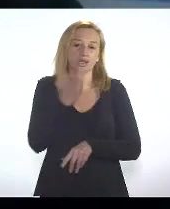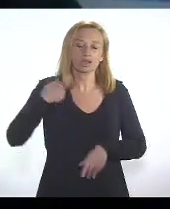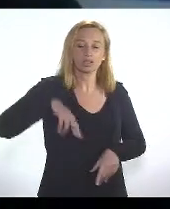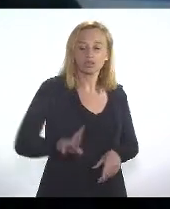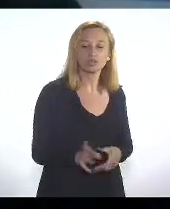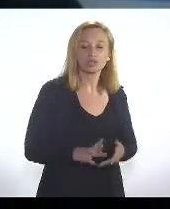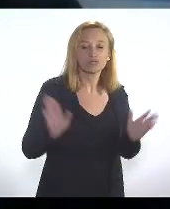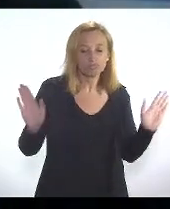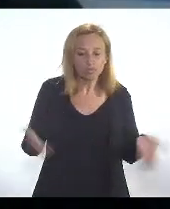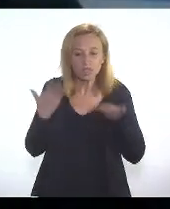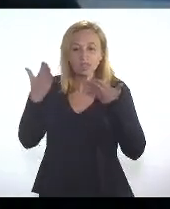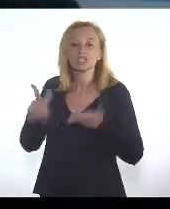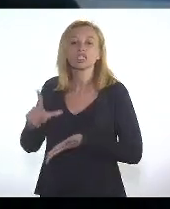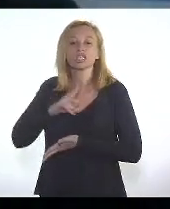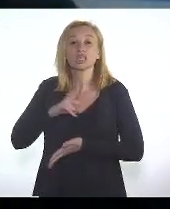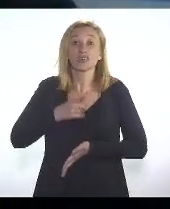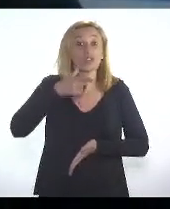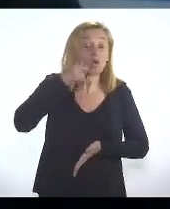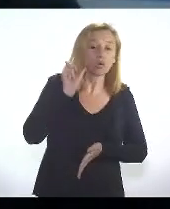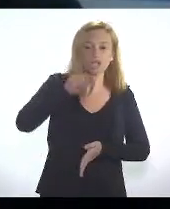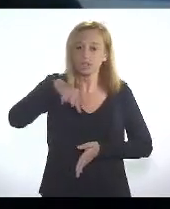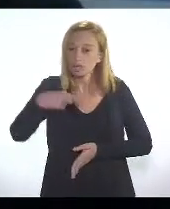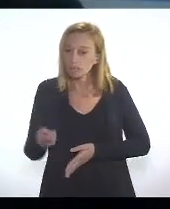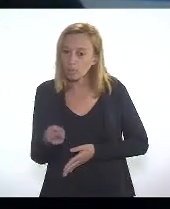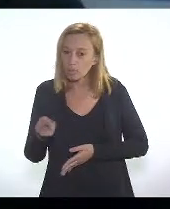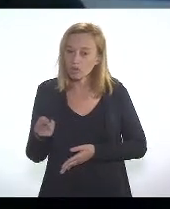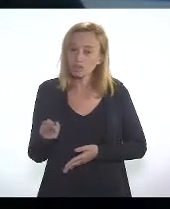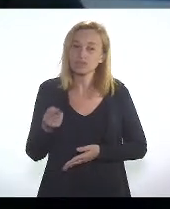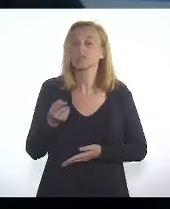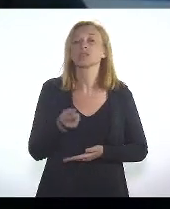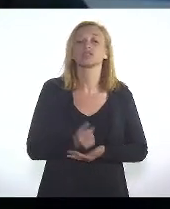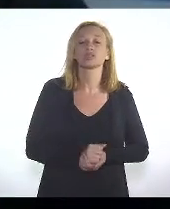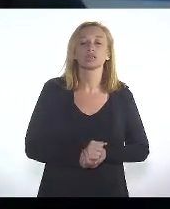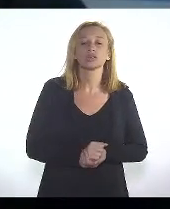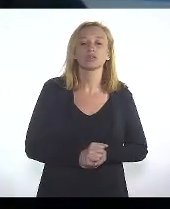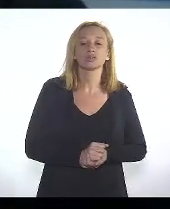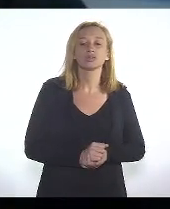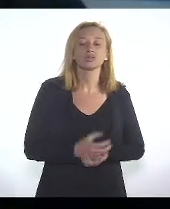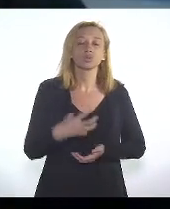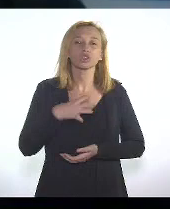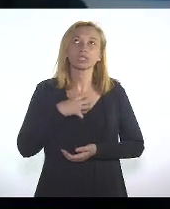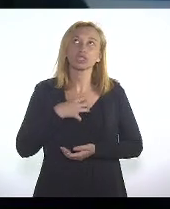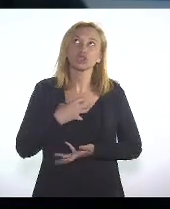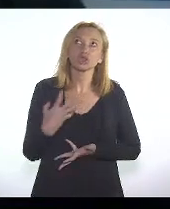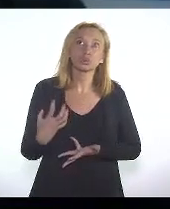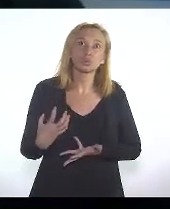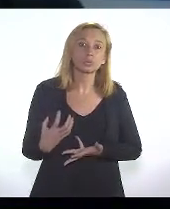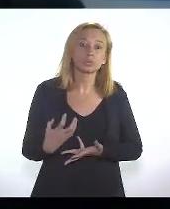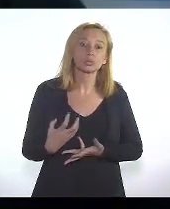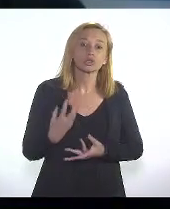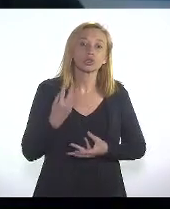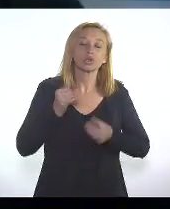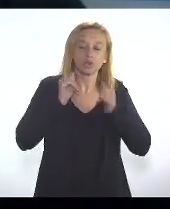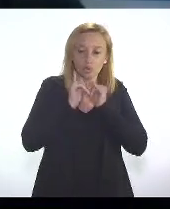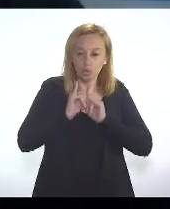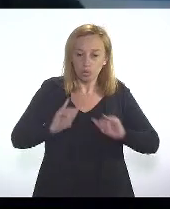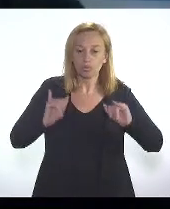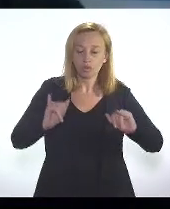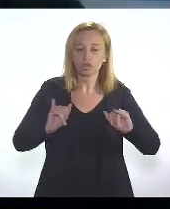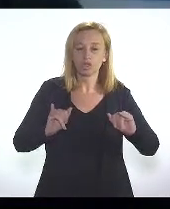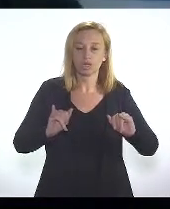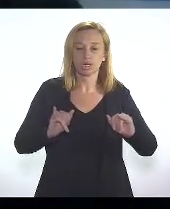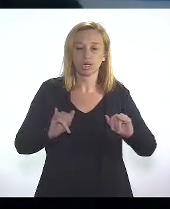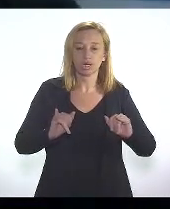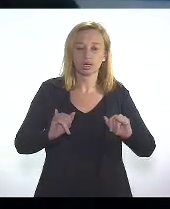pela iniciativa que teve ontem, depois será melhor precisada, no sentido de comunicar e pedir providências